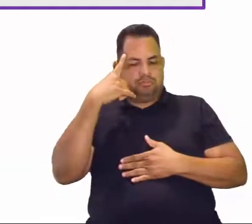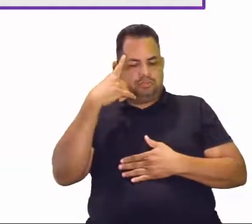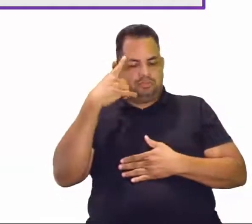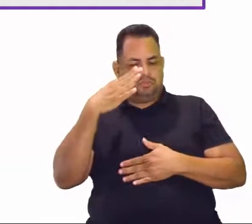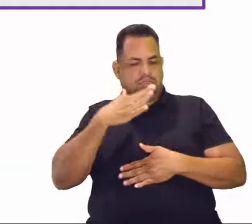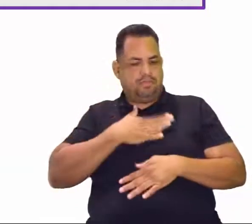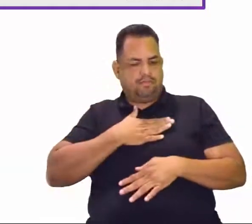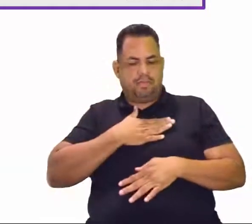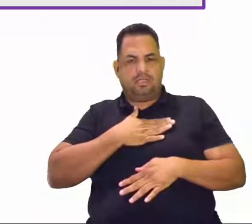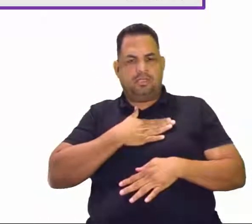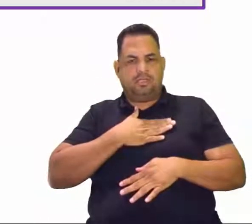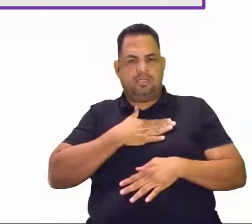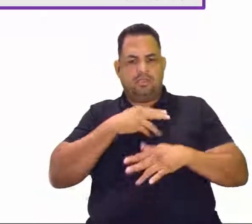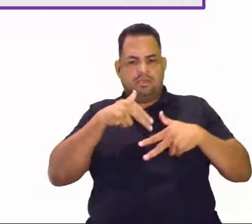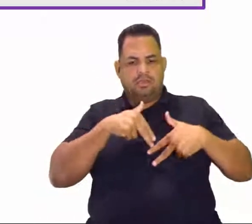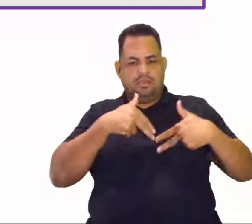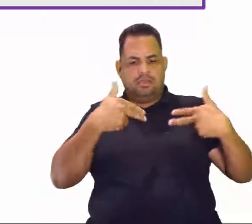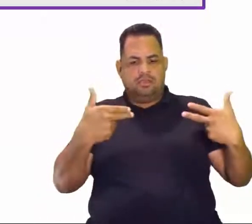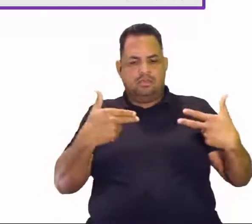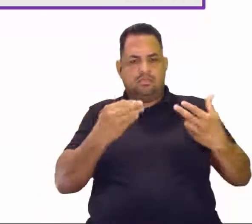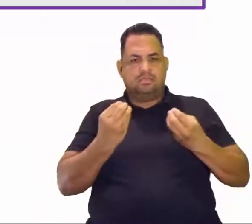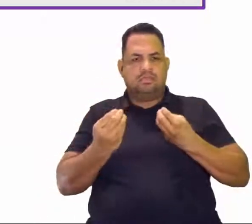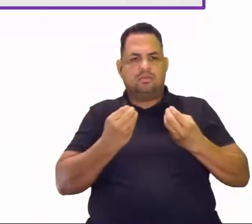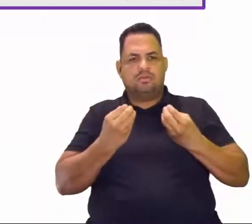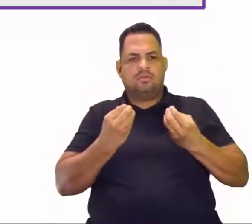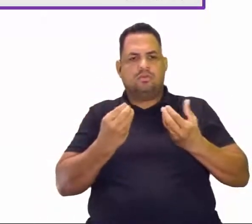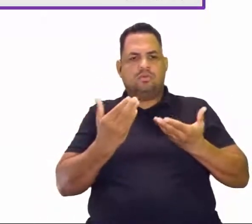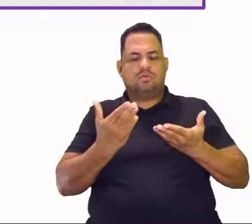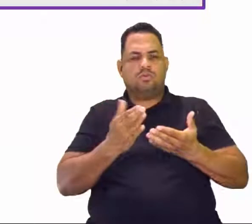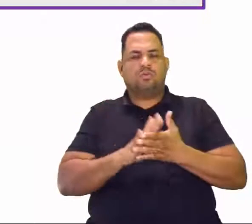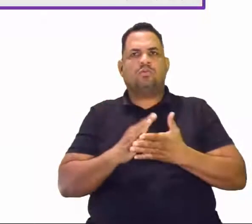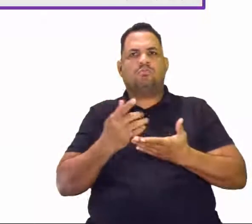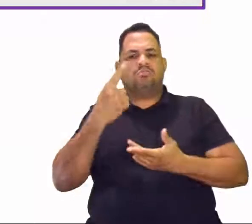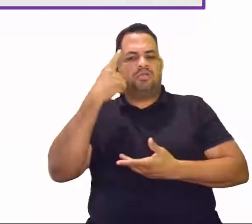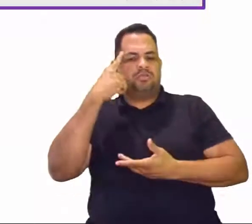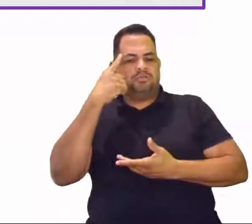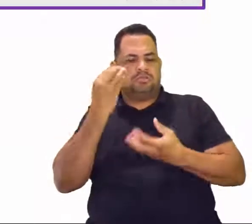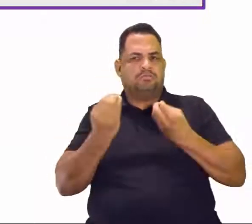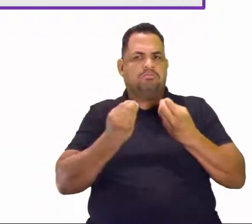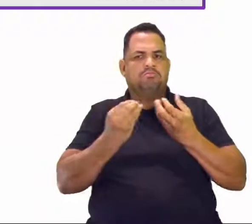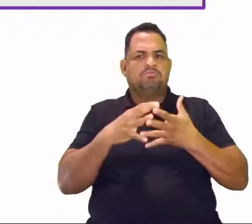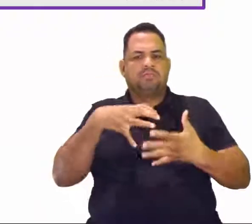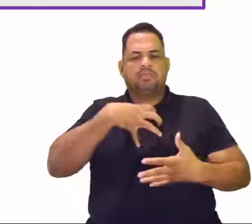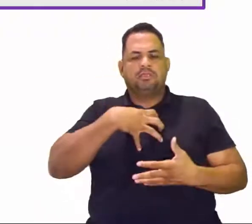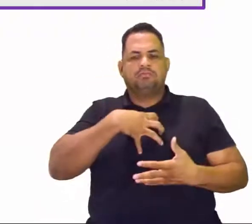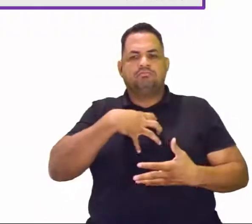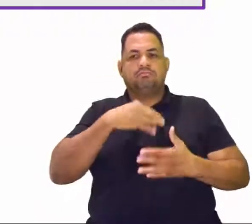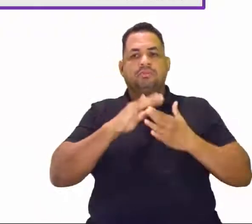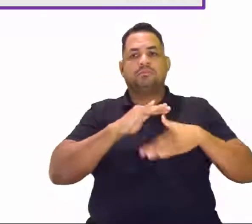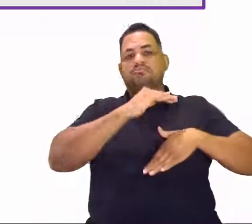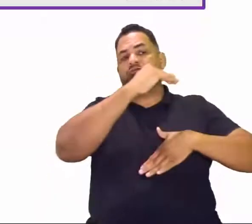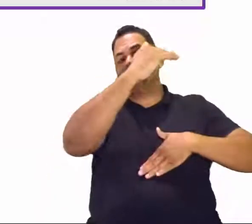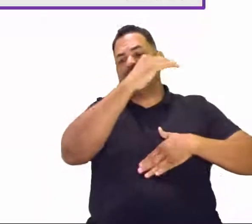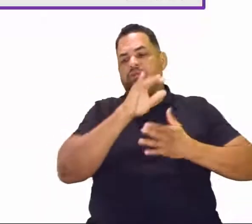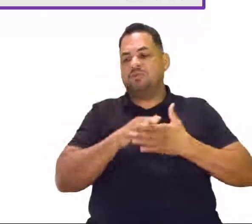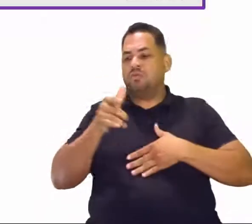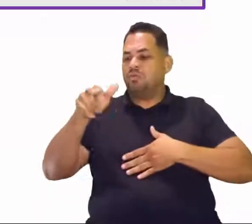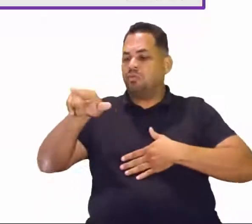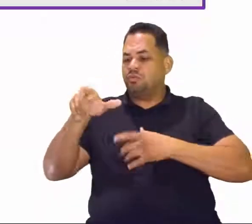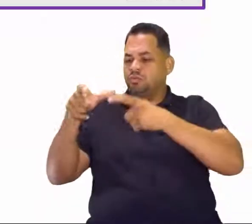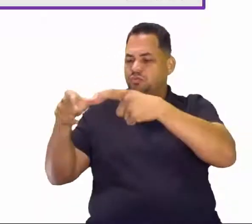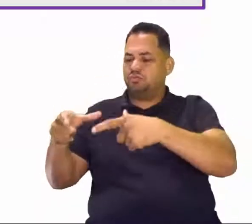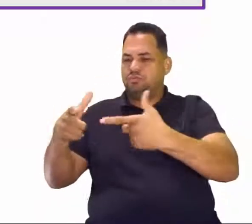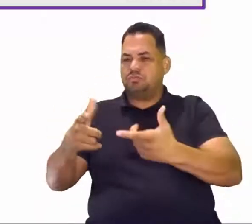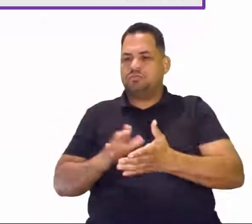a minha etnia que corresponde ao meu modo de pensar o meu modo de agir ao meu modo de sentir é superior à dos outros